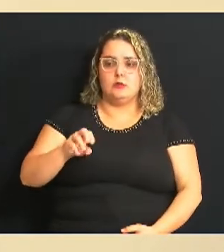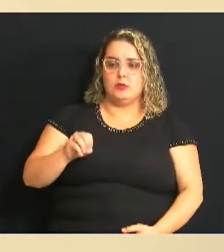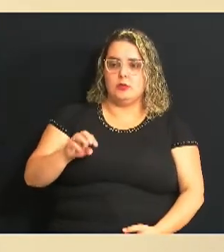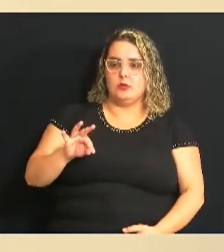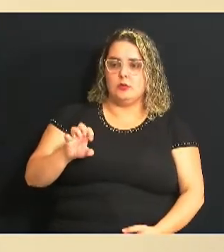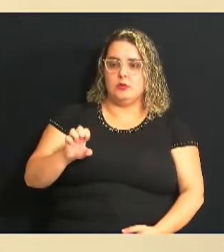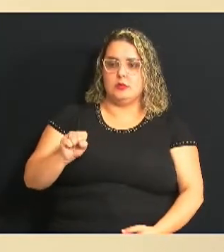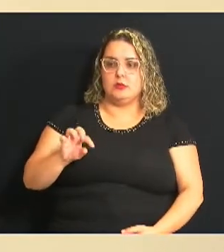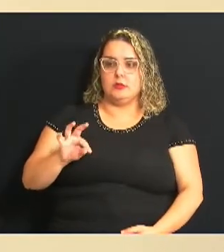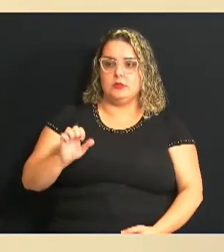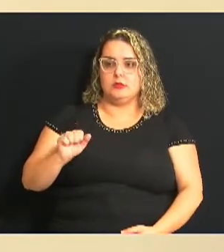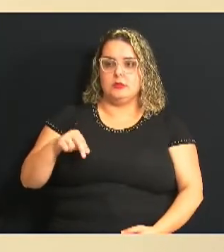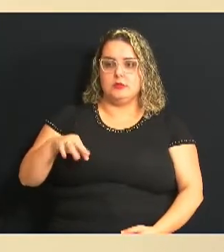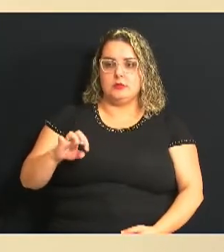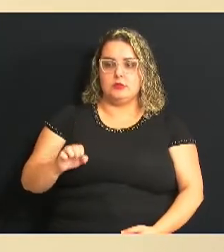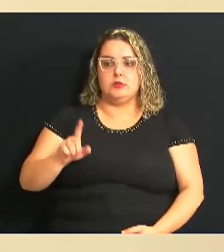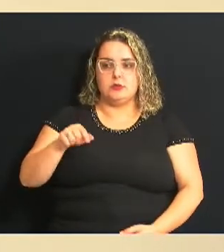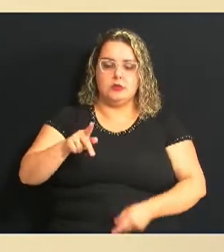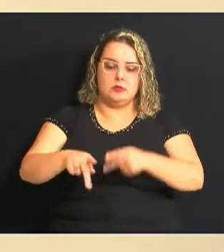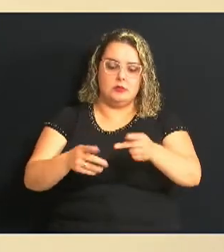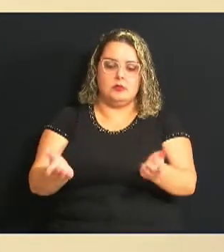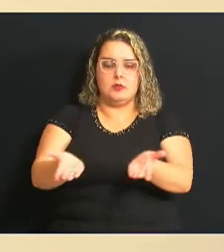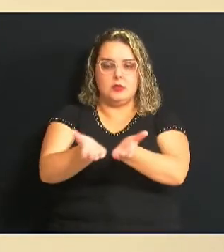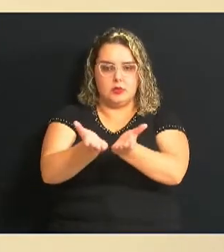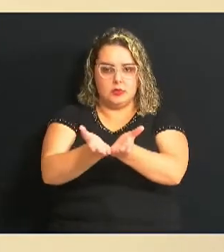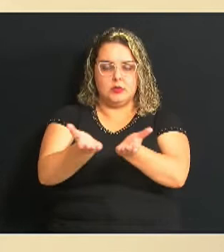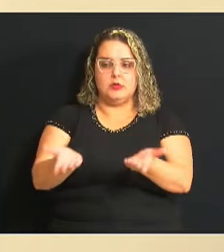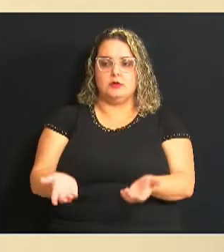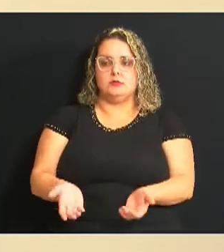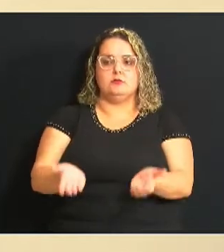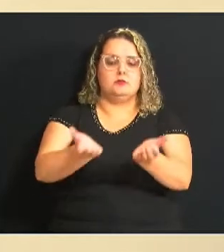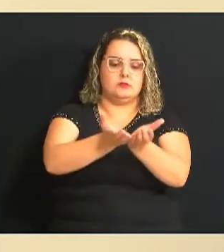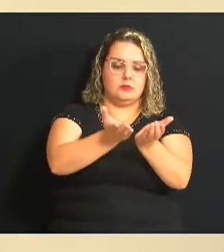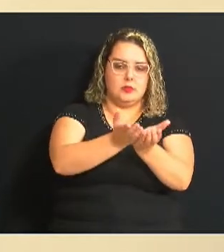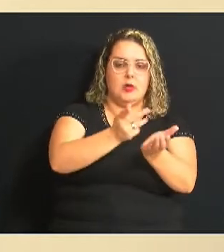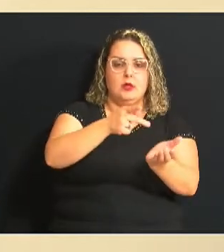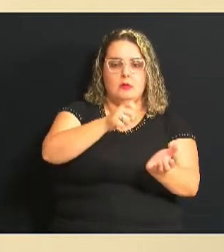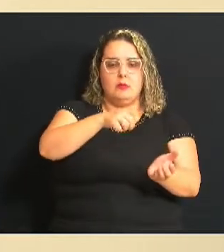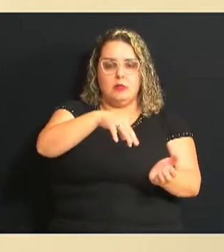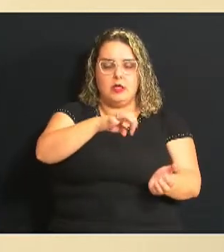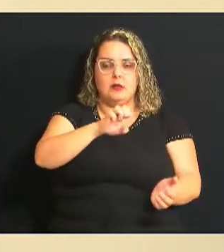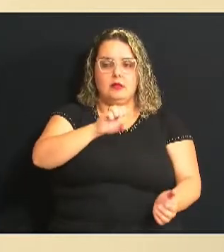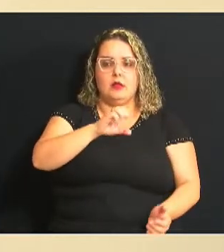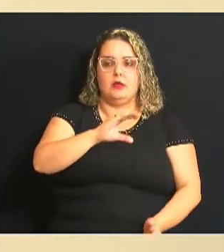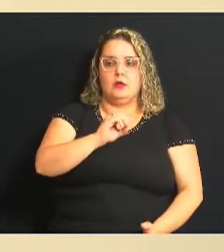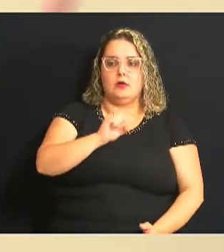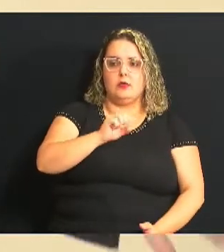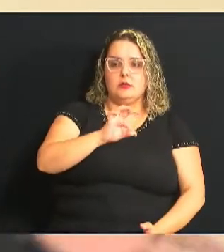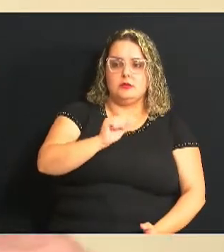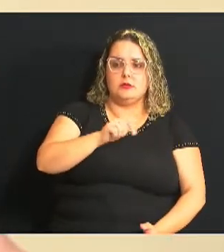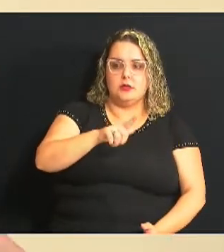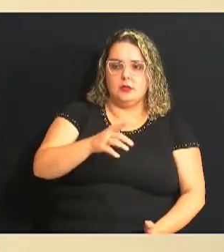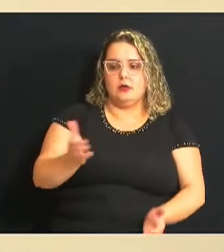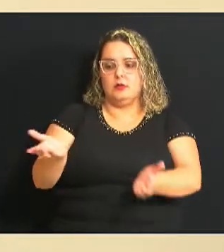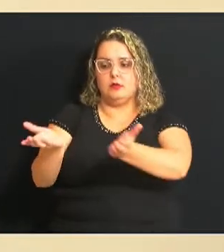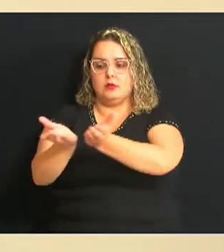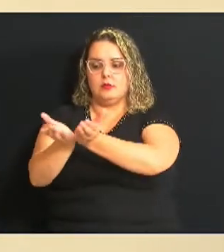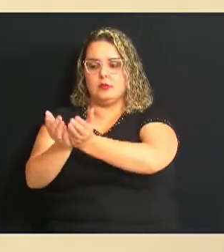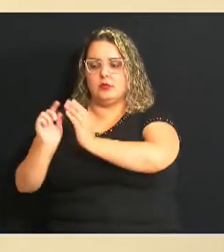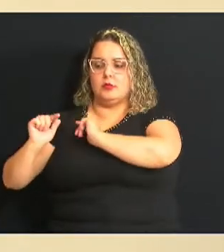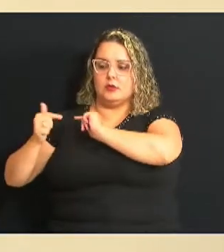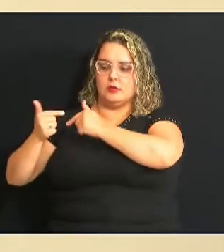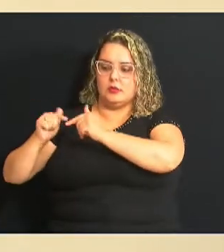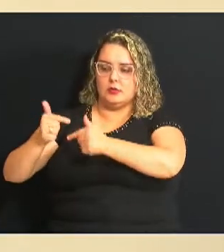população evangélica, se dividindo em evangélicos pentecostais e evangélicos tradicionais.